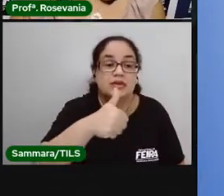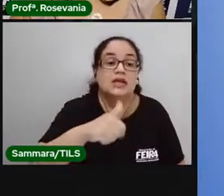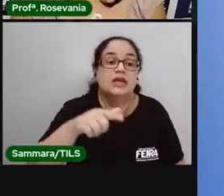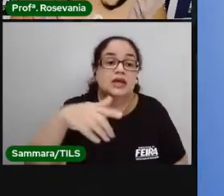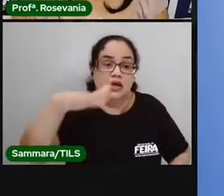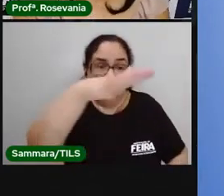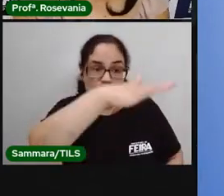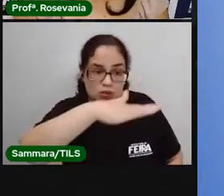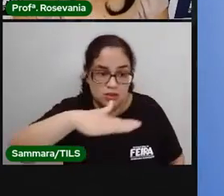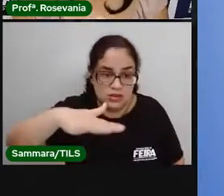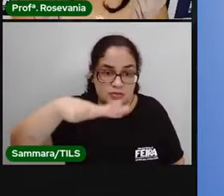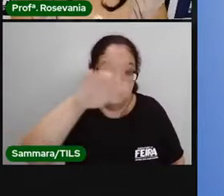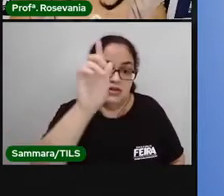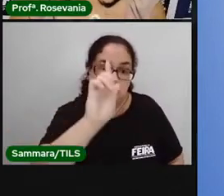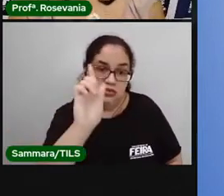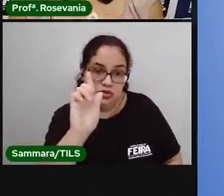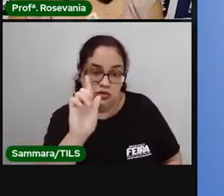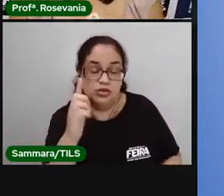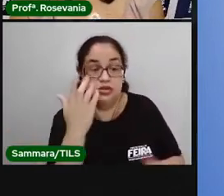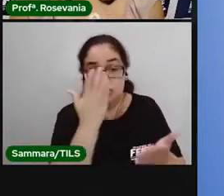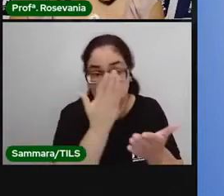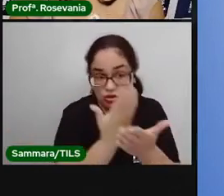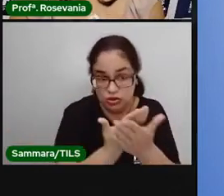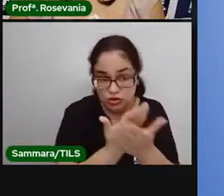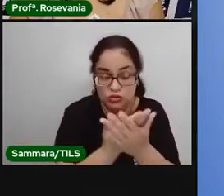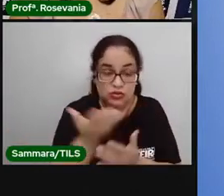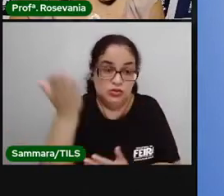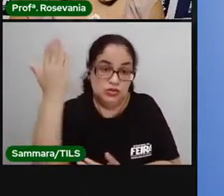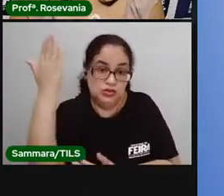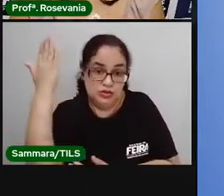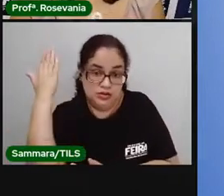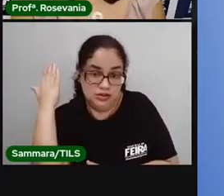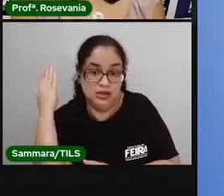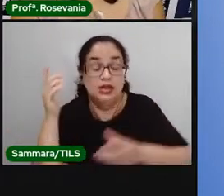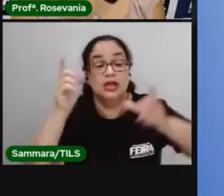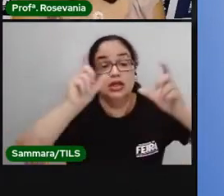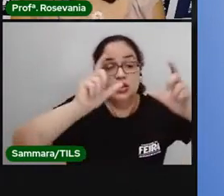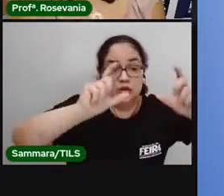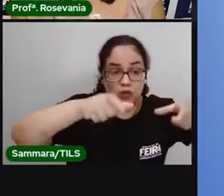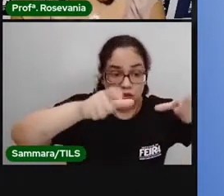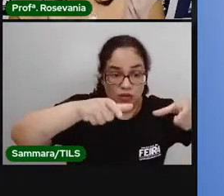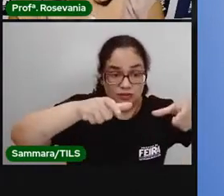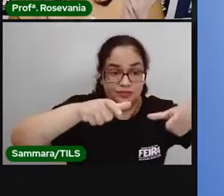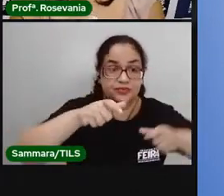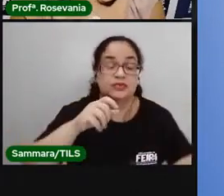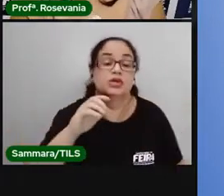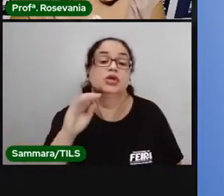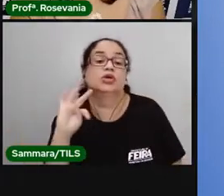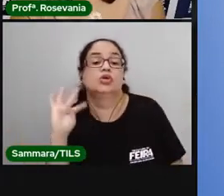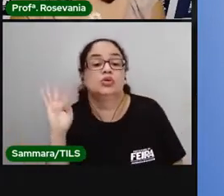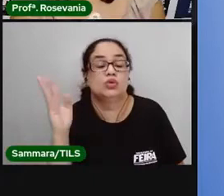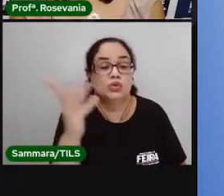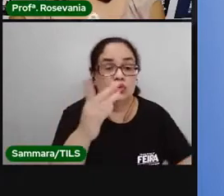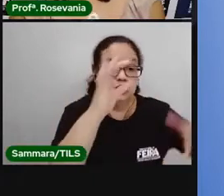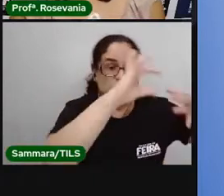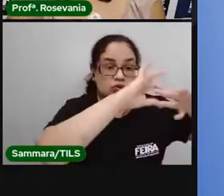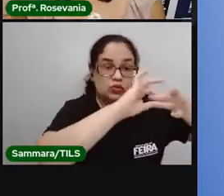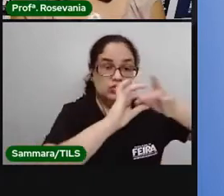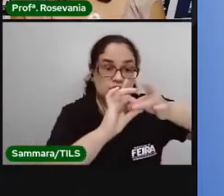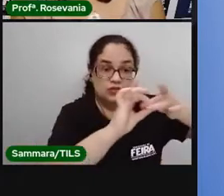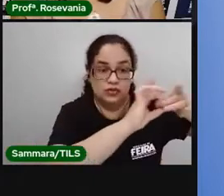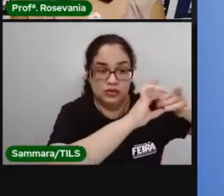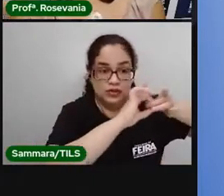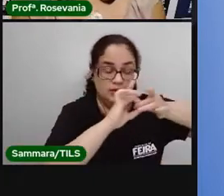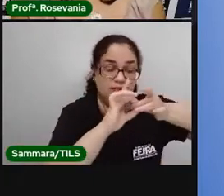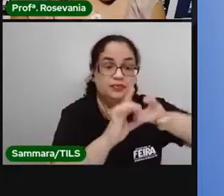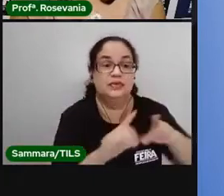geográfico, paisagem, que nós já estudamos na aula anterior, e o lugar. E que todos eles vão interligando. Você pode estudar